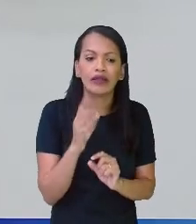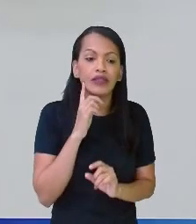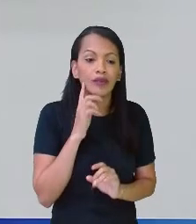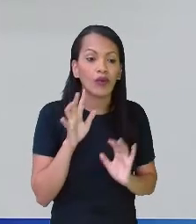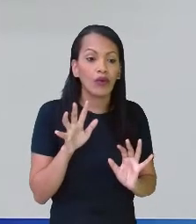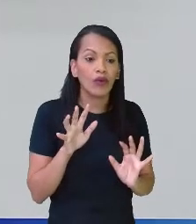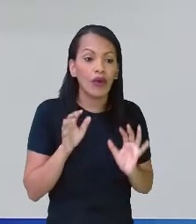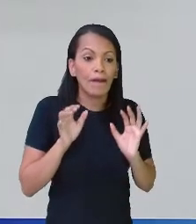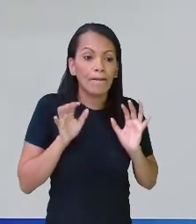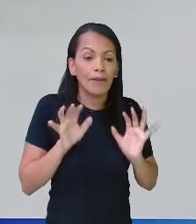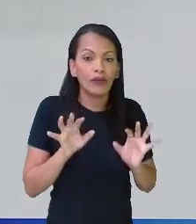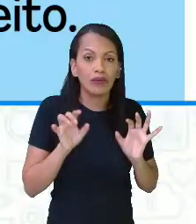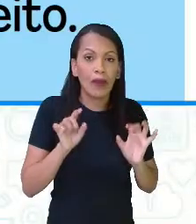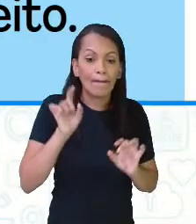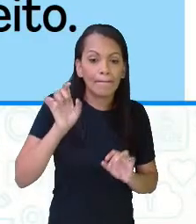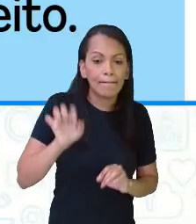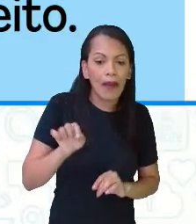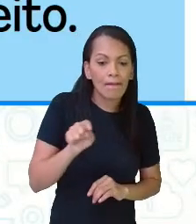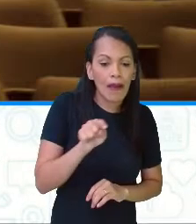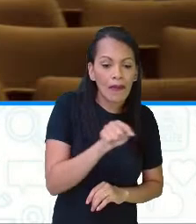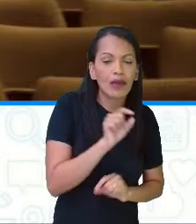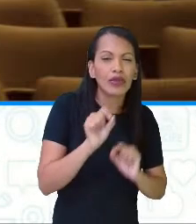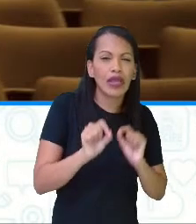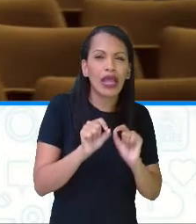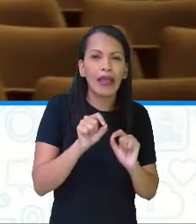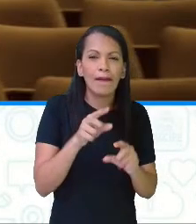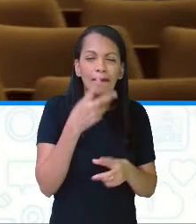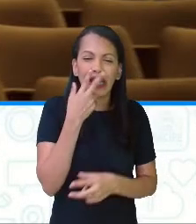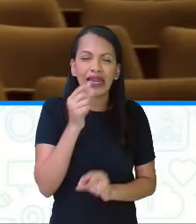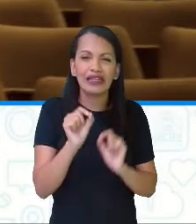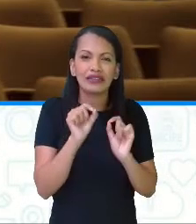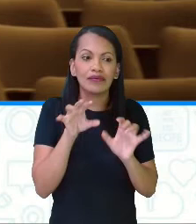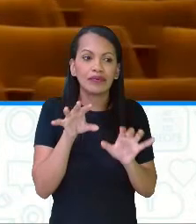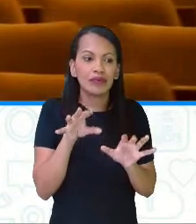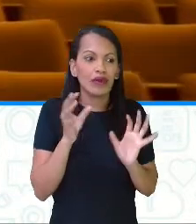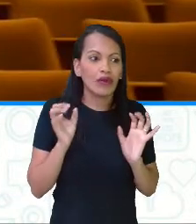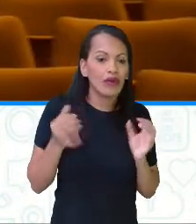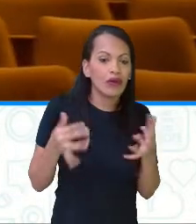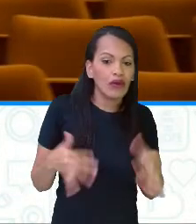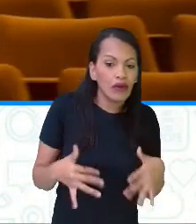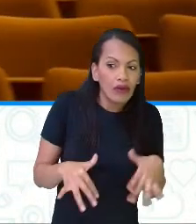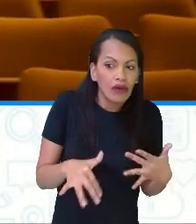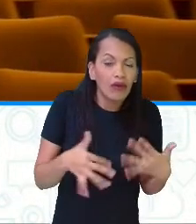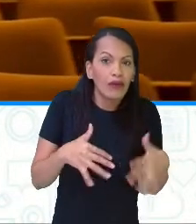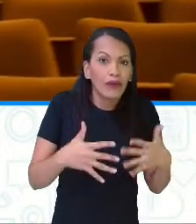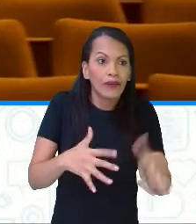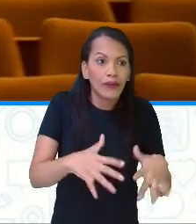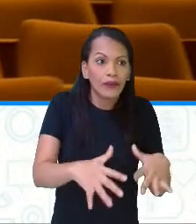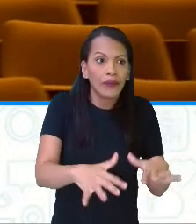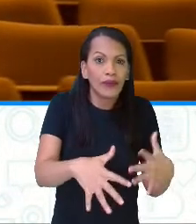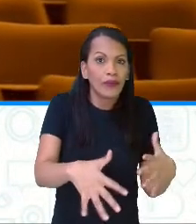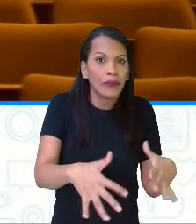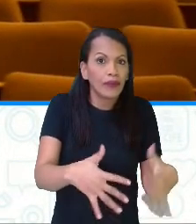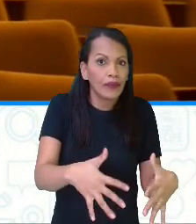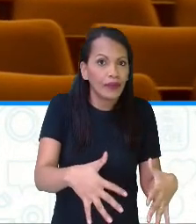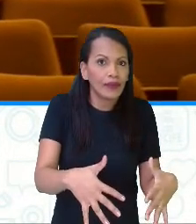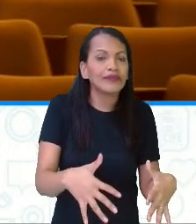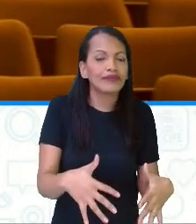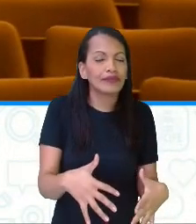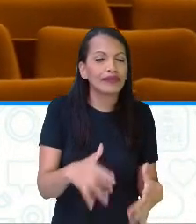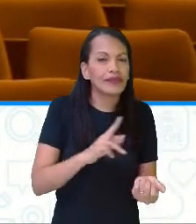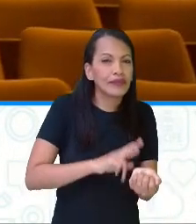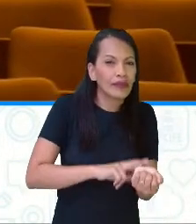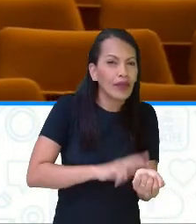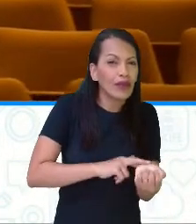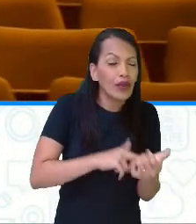na história. Tudo depende de como eles gostam de brincar ali com o som. Também tem a questão do texto. E eu botei ali